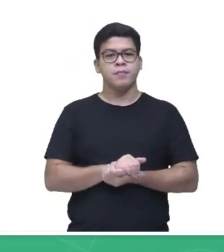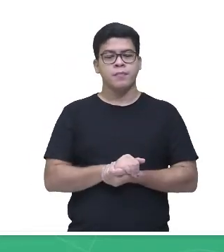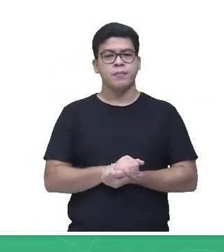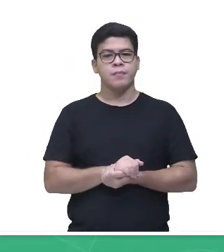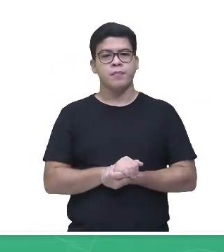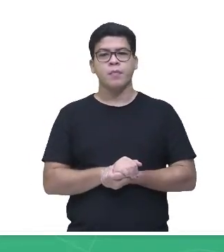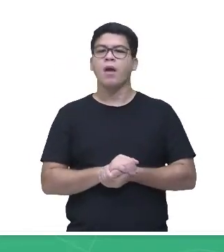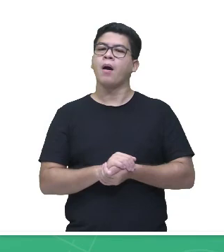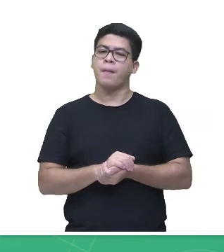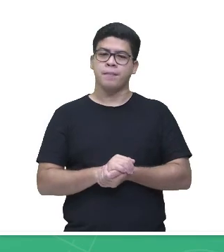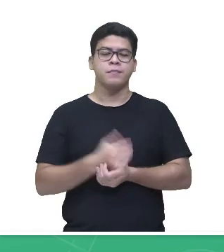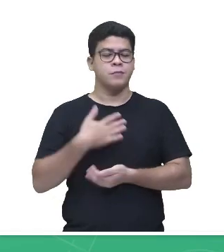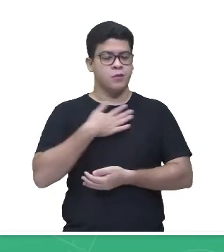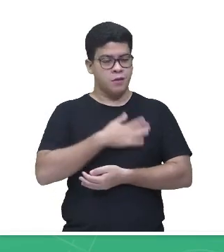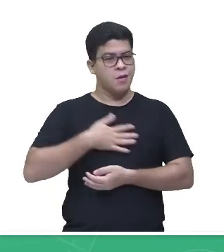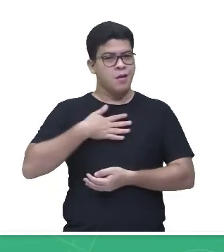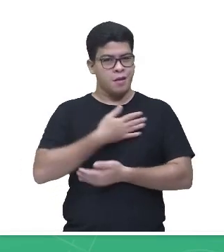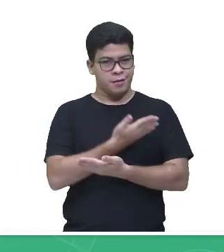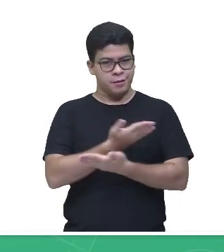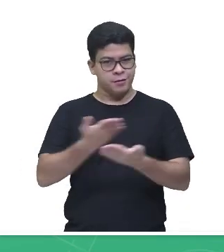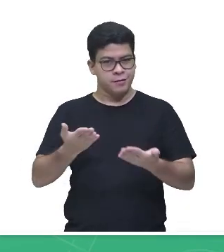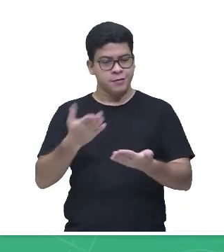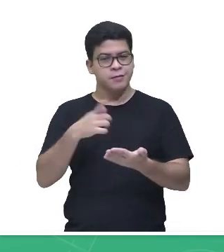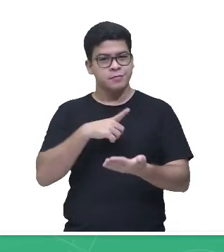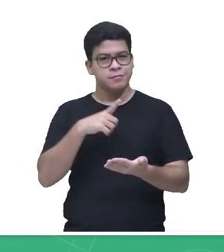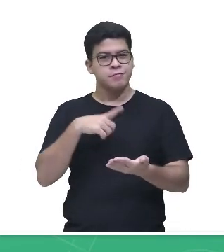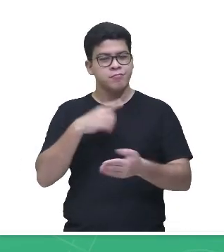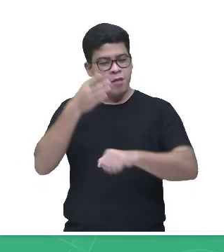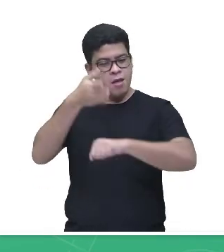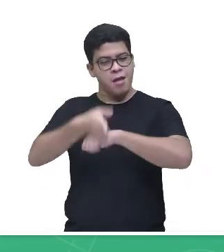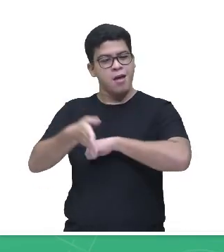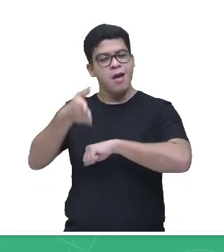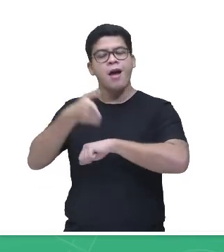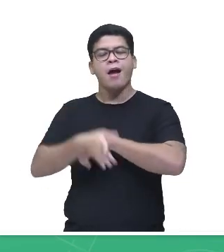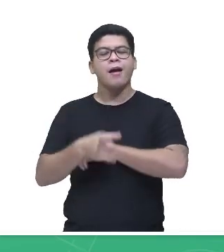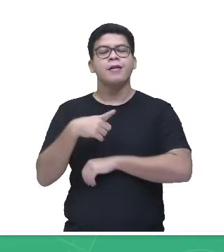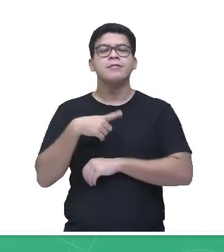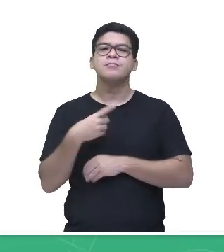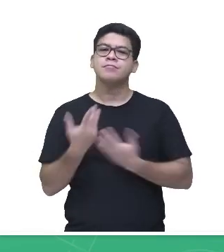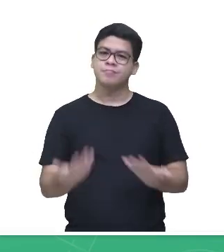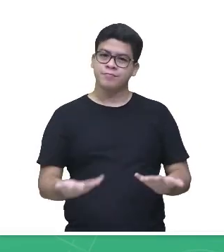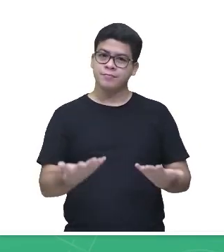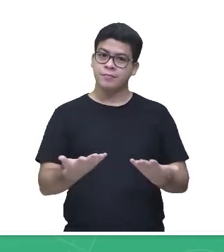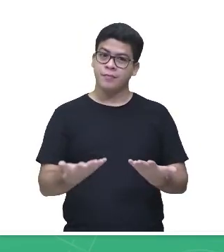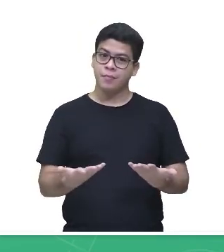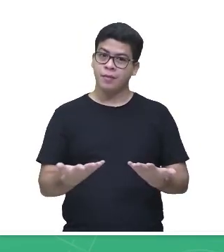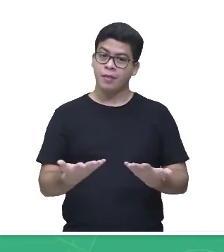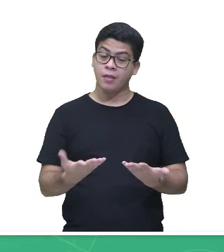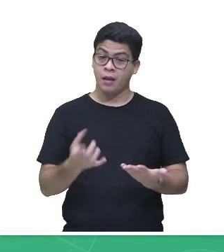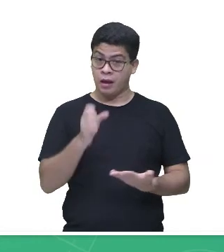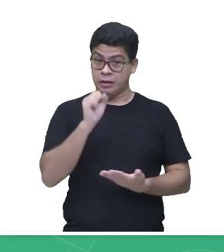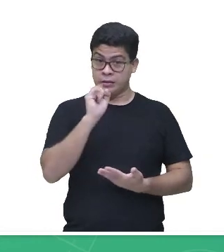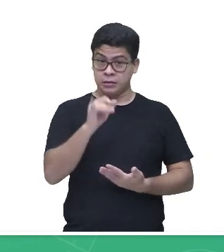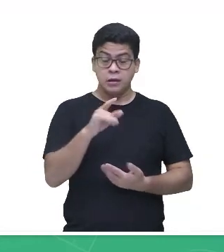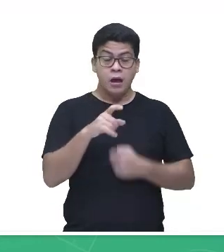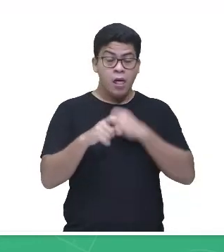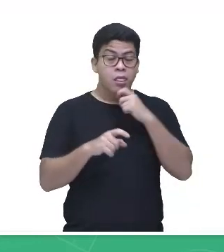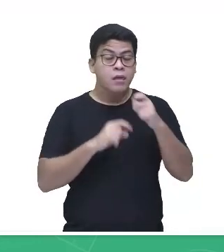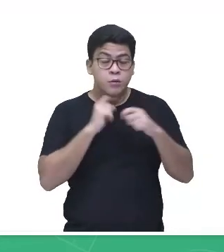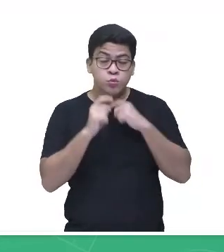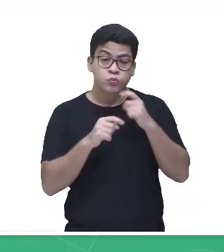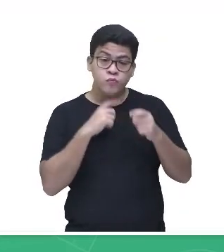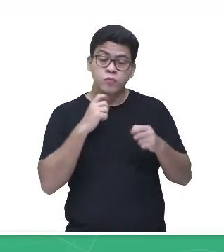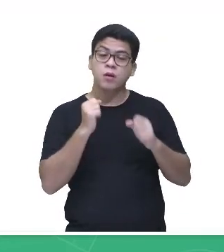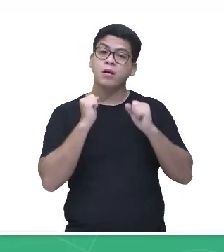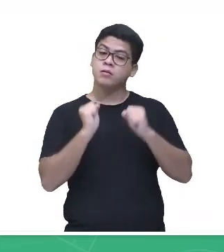então muito bacana mesmo, né, professora Odilene, os nossos alunos participando. Então, gente, olha só, caso tenham dúvidas, tragam para